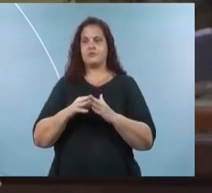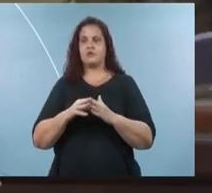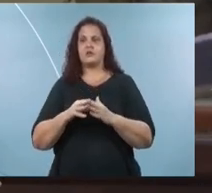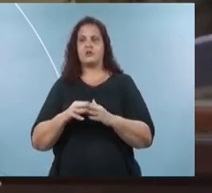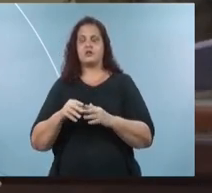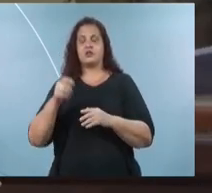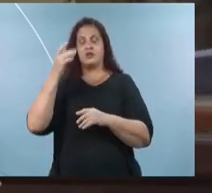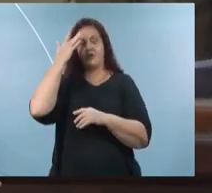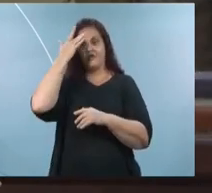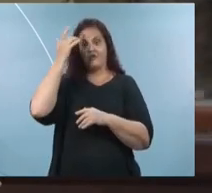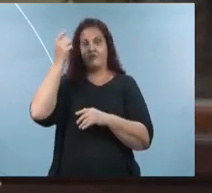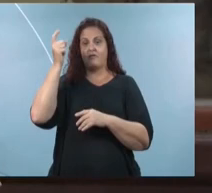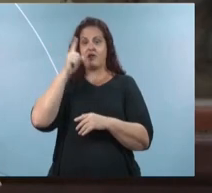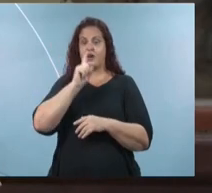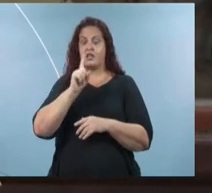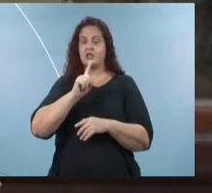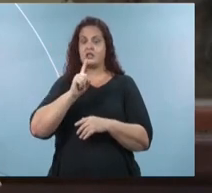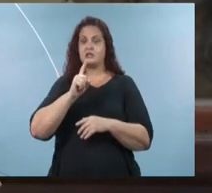dia com da profissão.